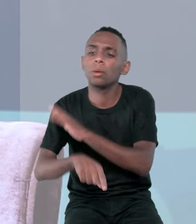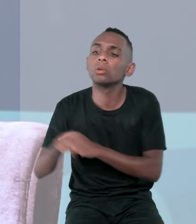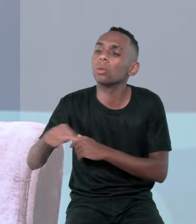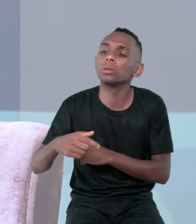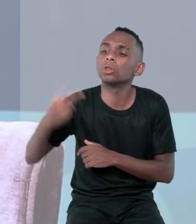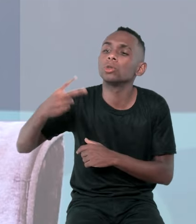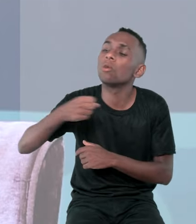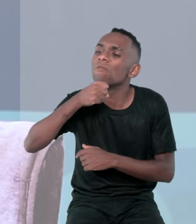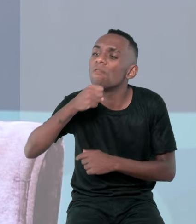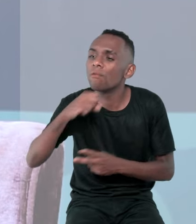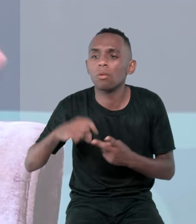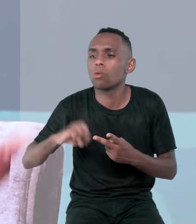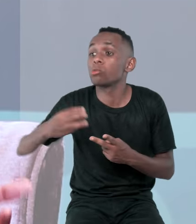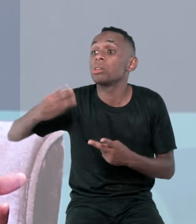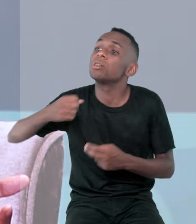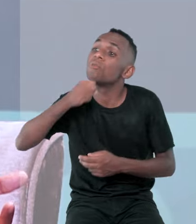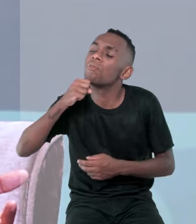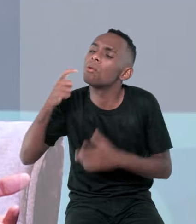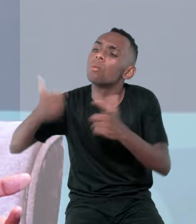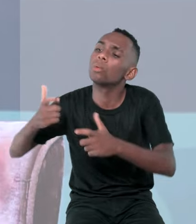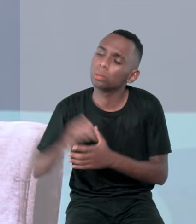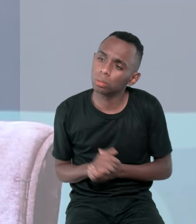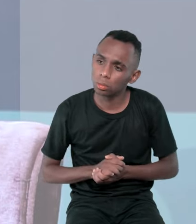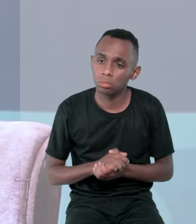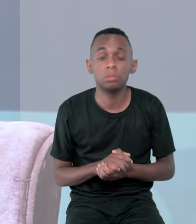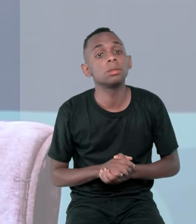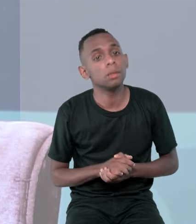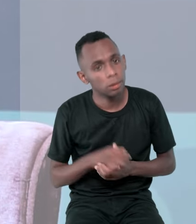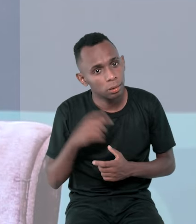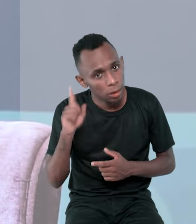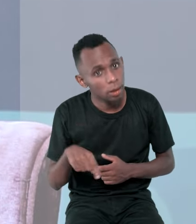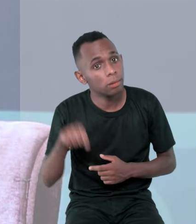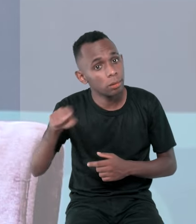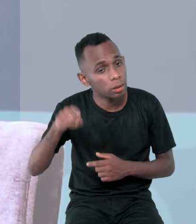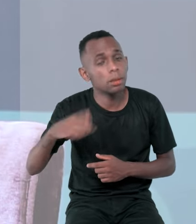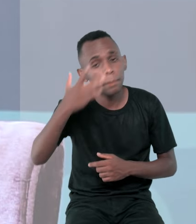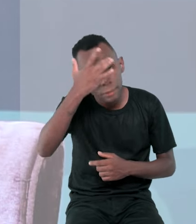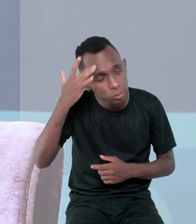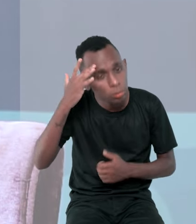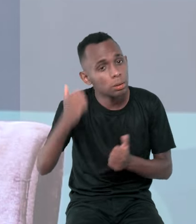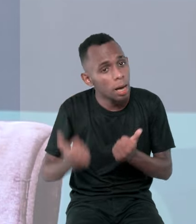bisavô ou seu tataravô, de alguma forma, essa pessoa se beneficiou.